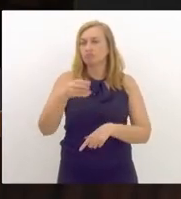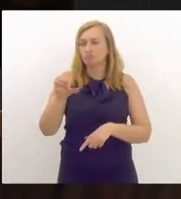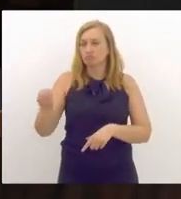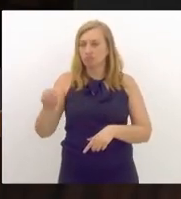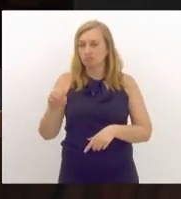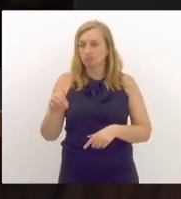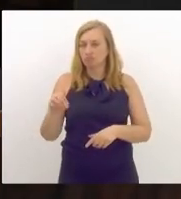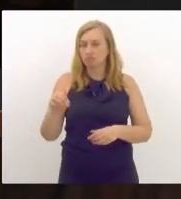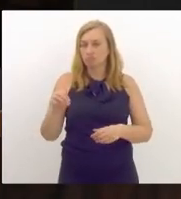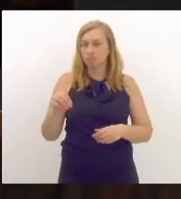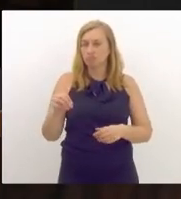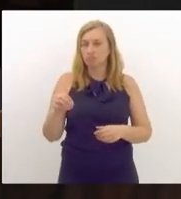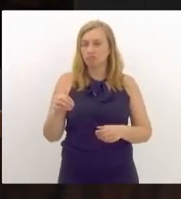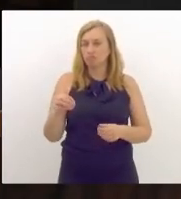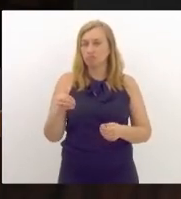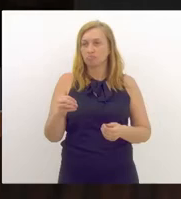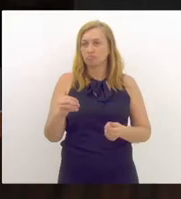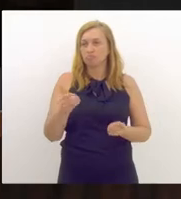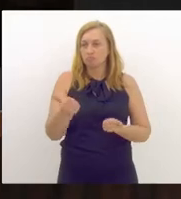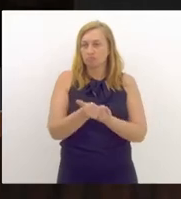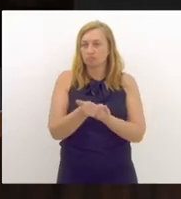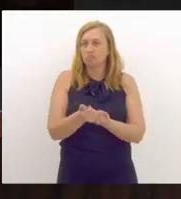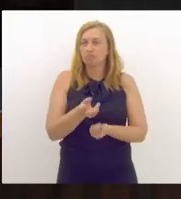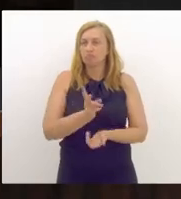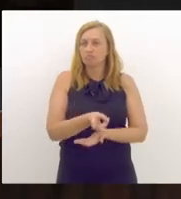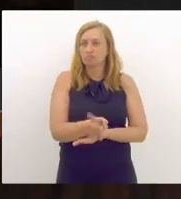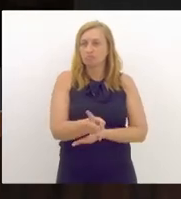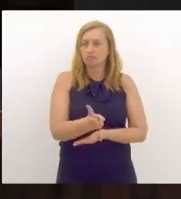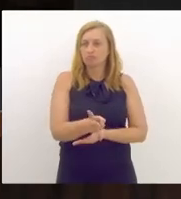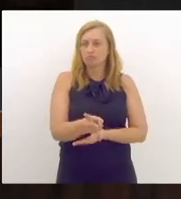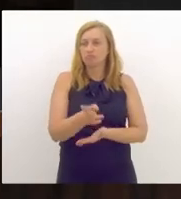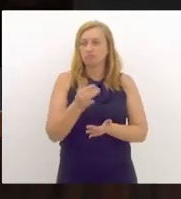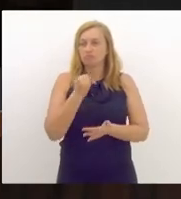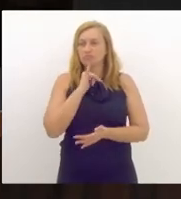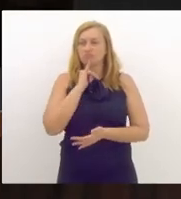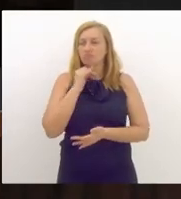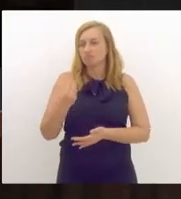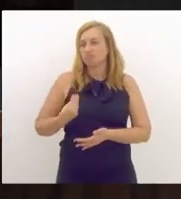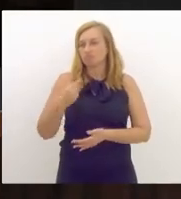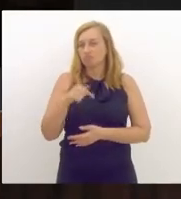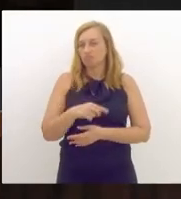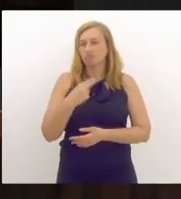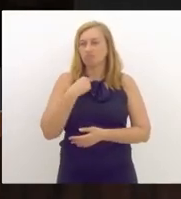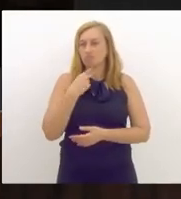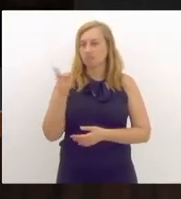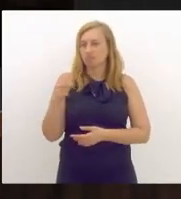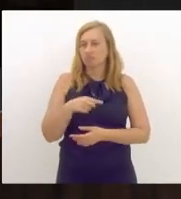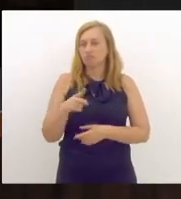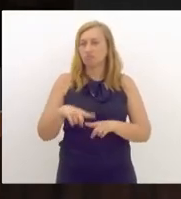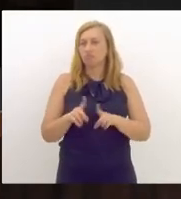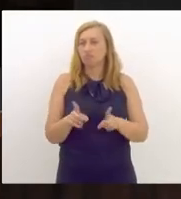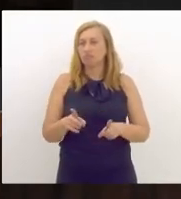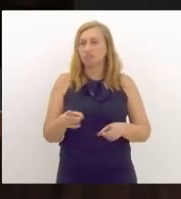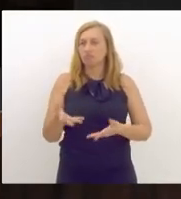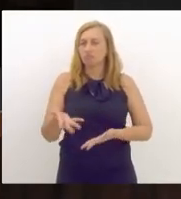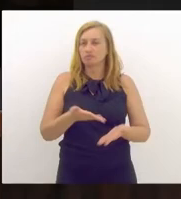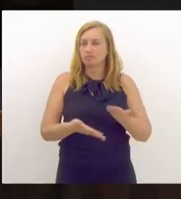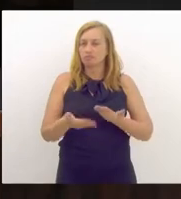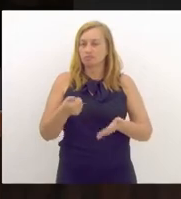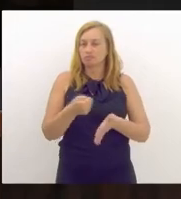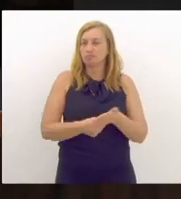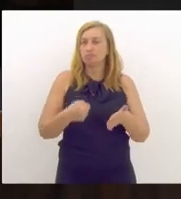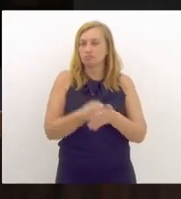é um parceiro tá sempre presente infelizmente ele não pode estar aqui conosco mas é um parceiro muito